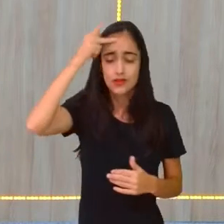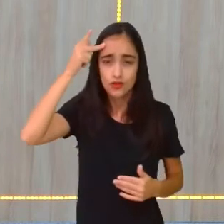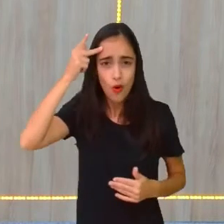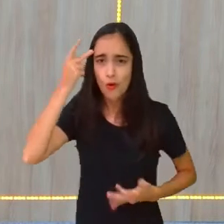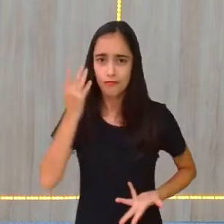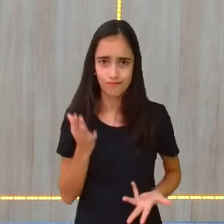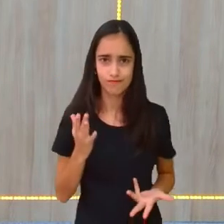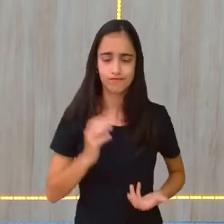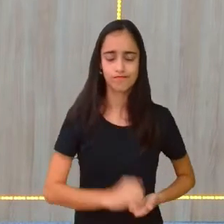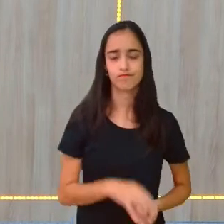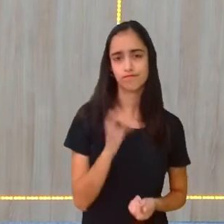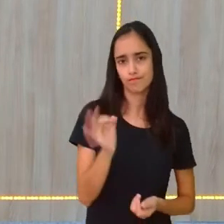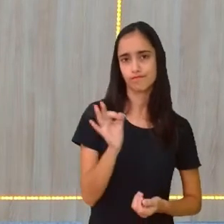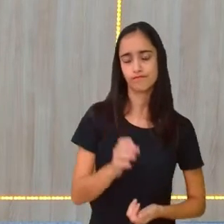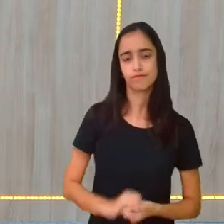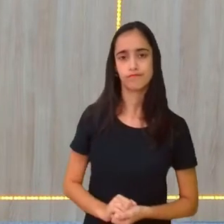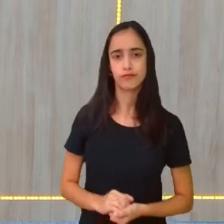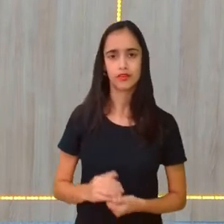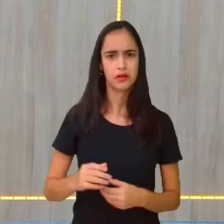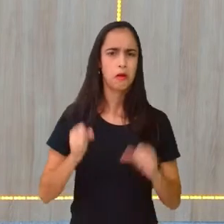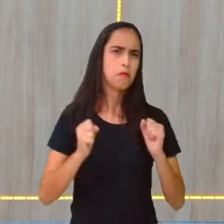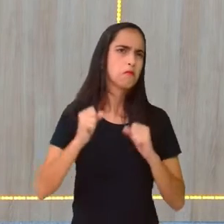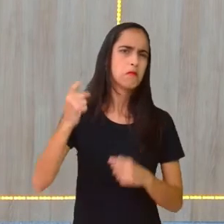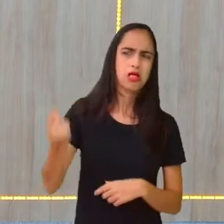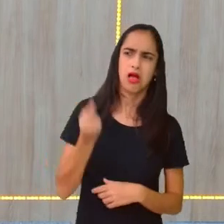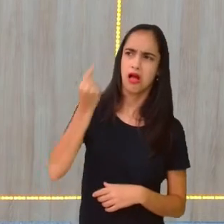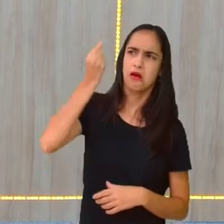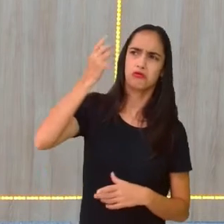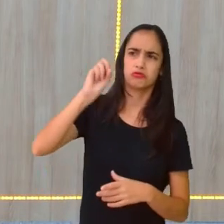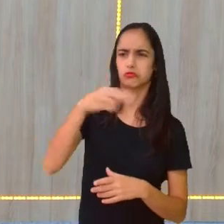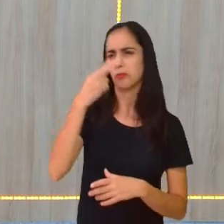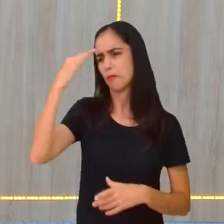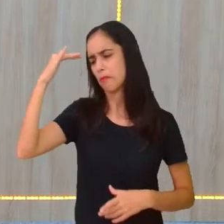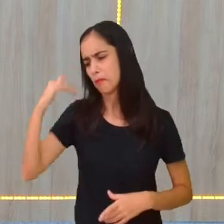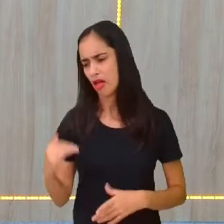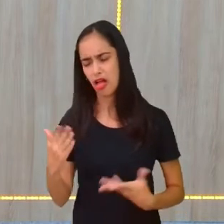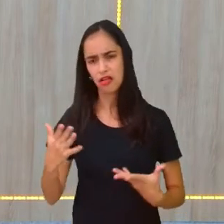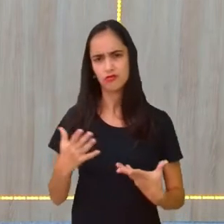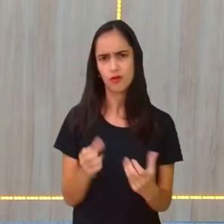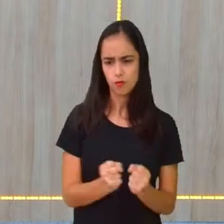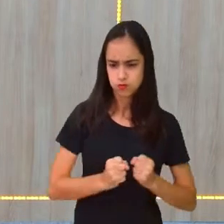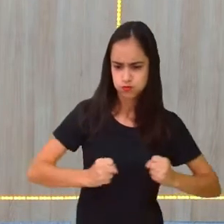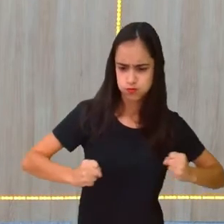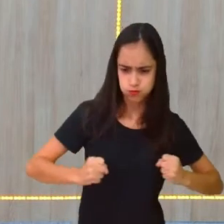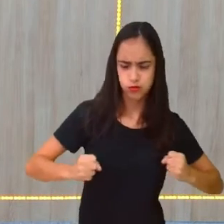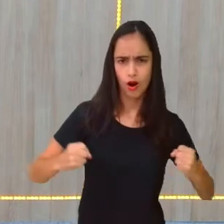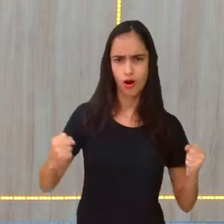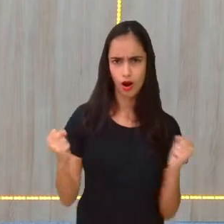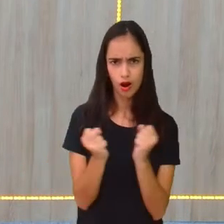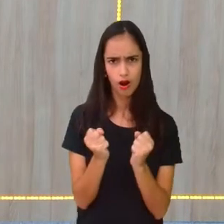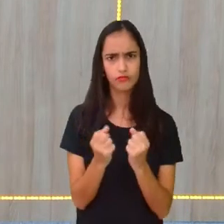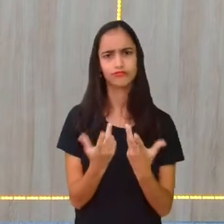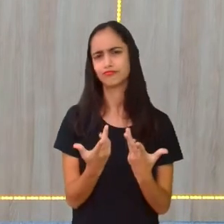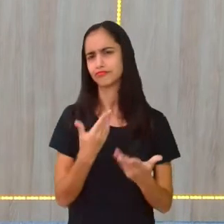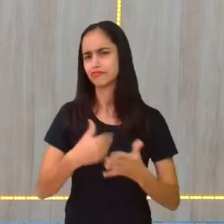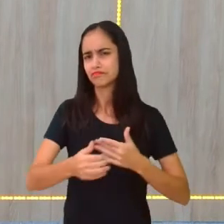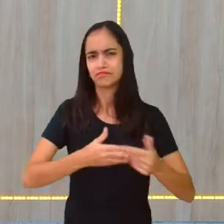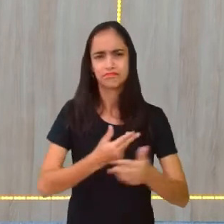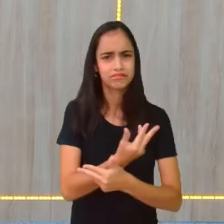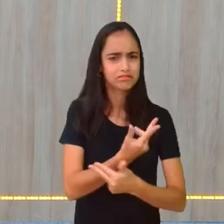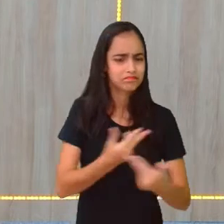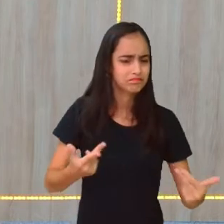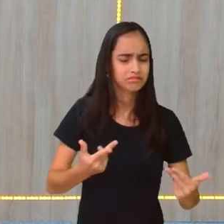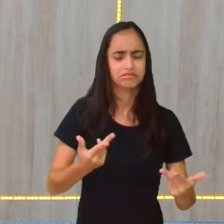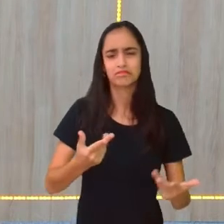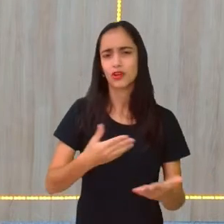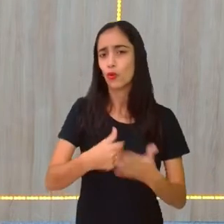seja. Certo? Alto, baixo, gordo, magro, certo? Menino, menina, criança,